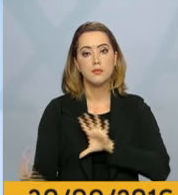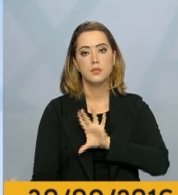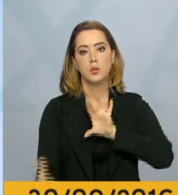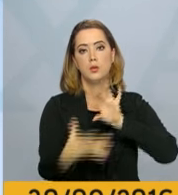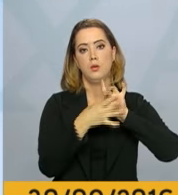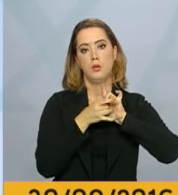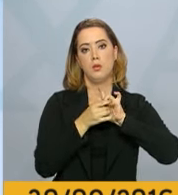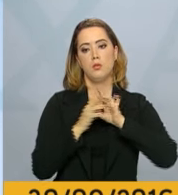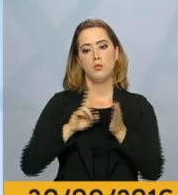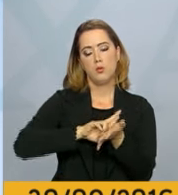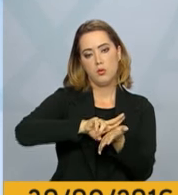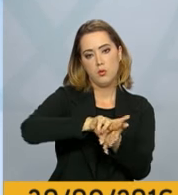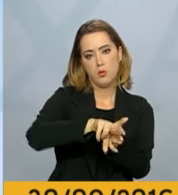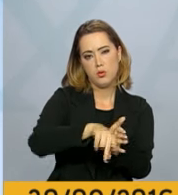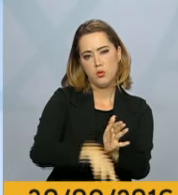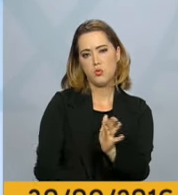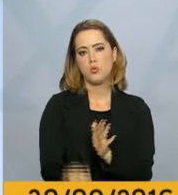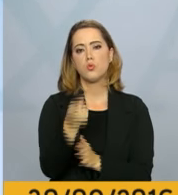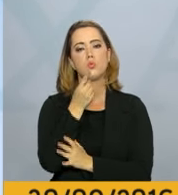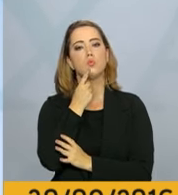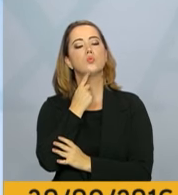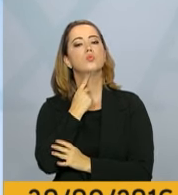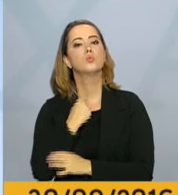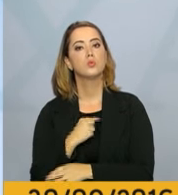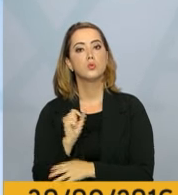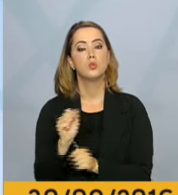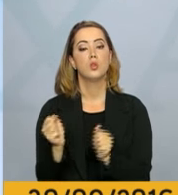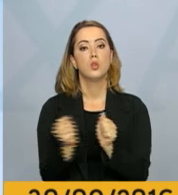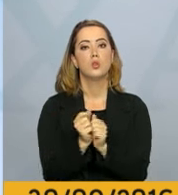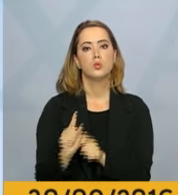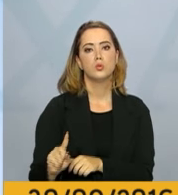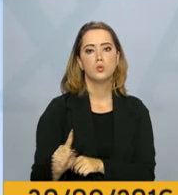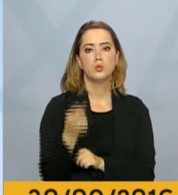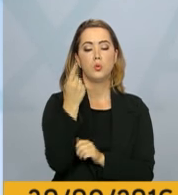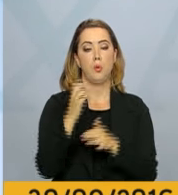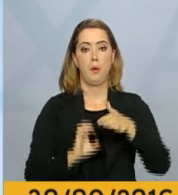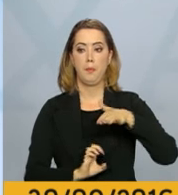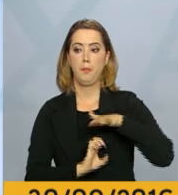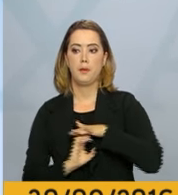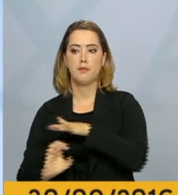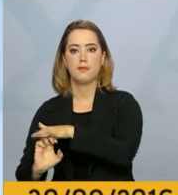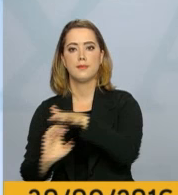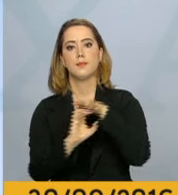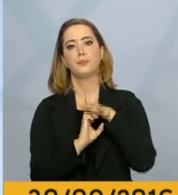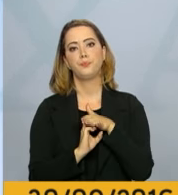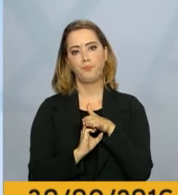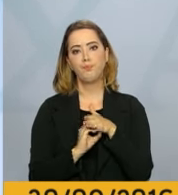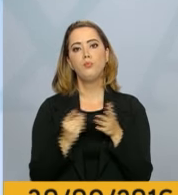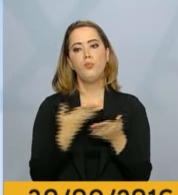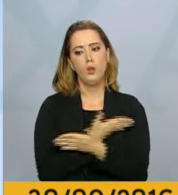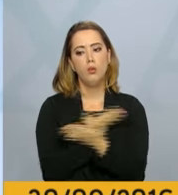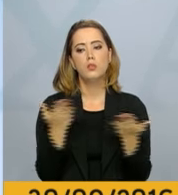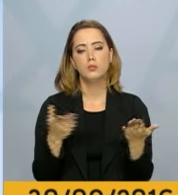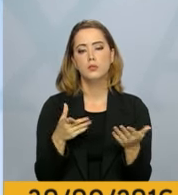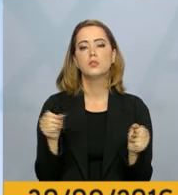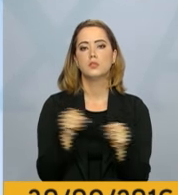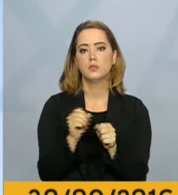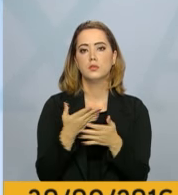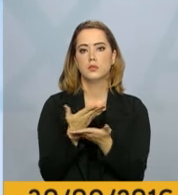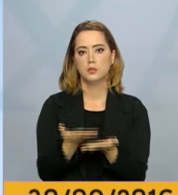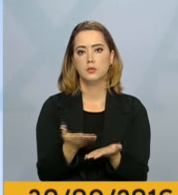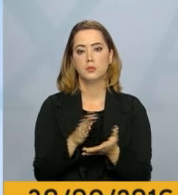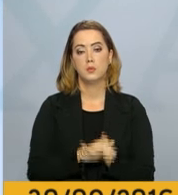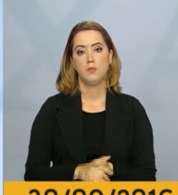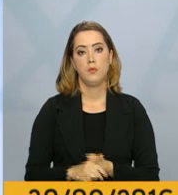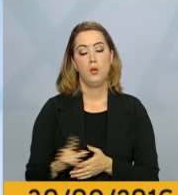conjugação de várias vontades que se orientam pelo empreendedorismo, que é o que os senhores fazem aqui.